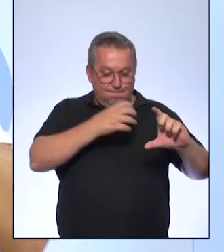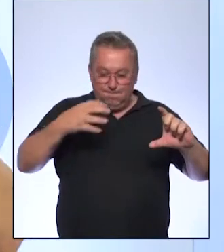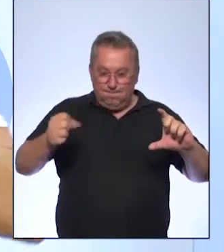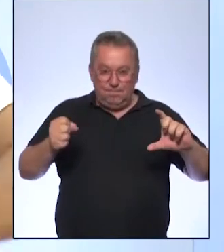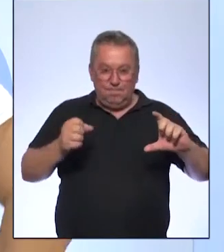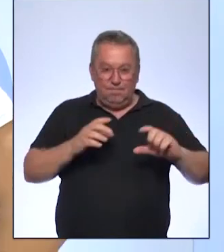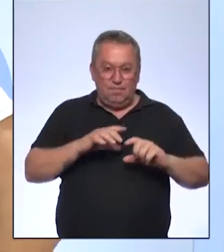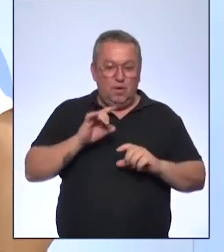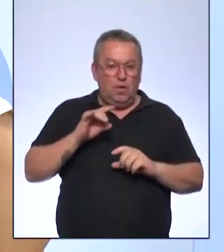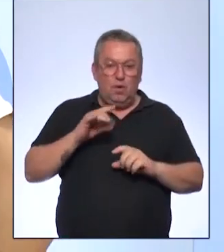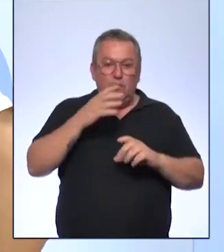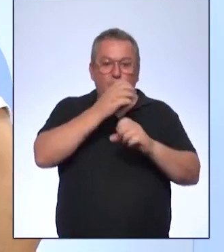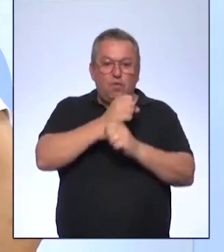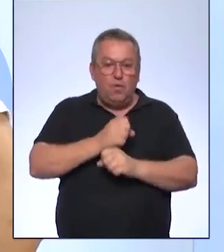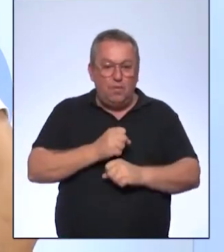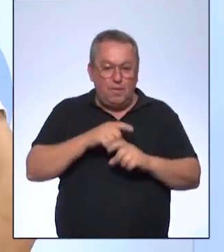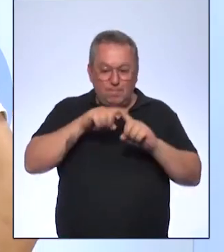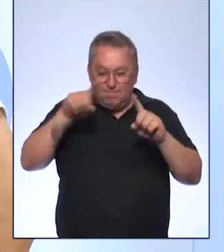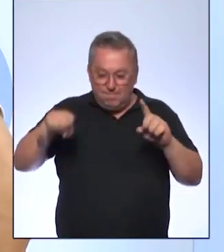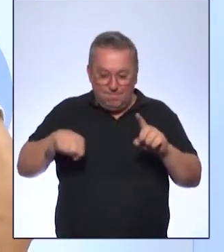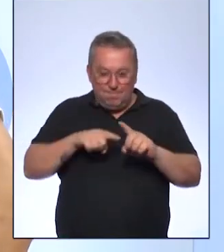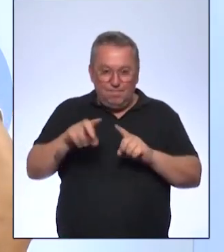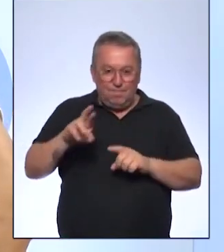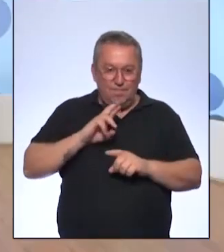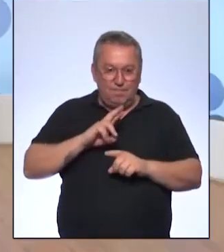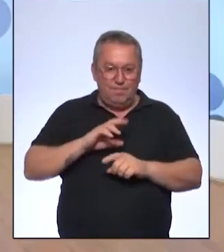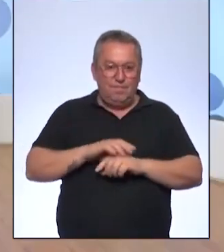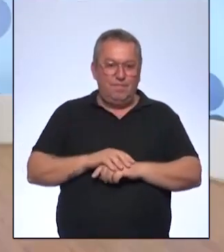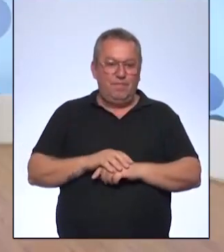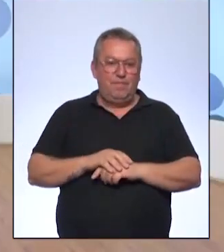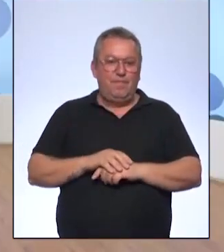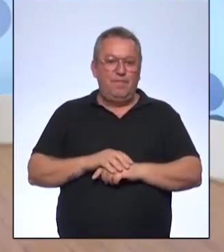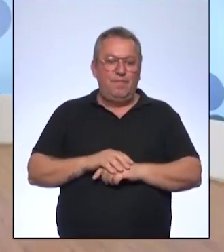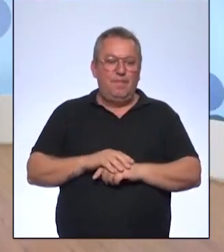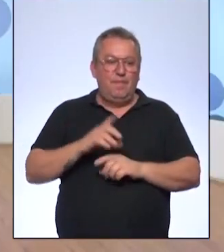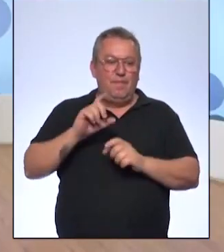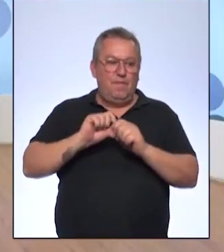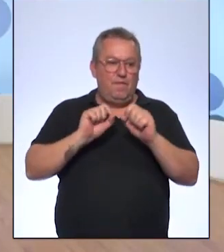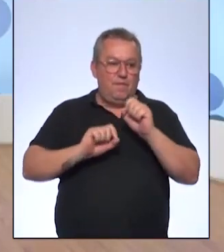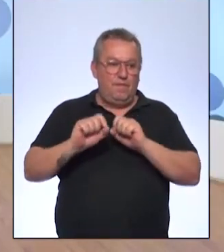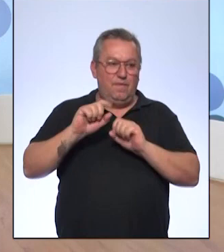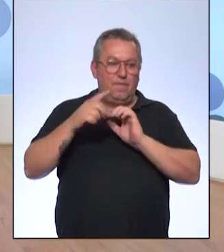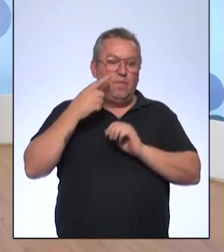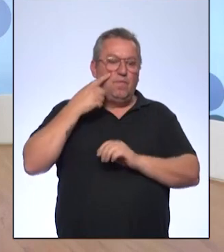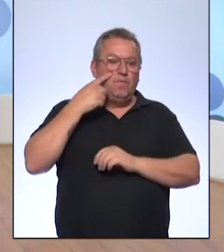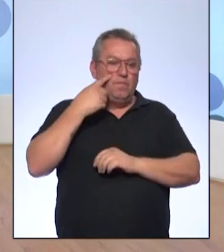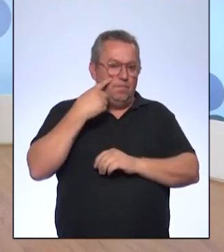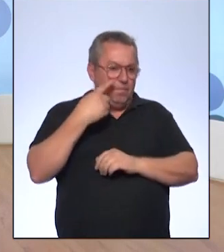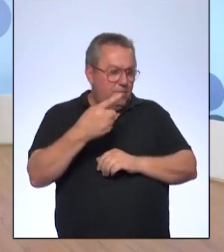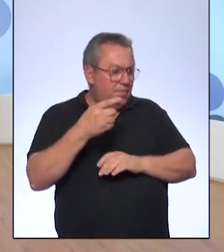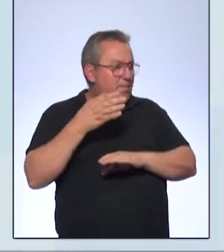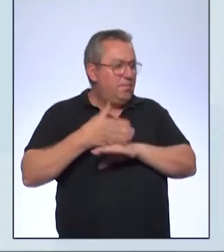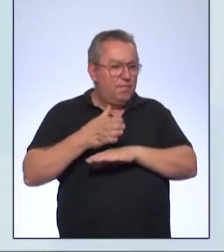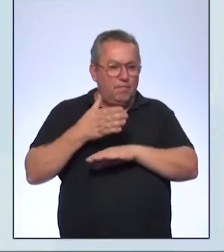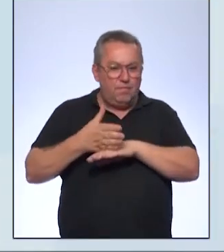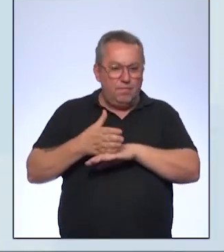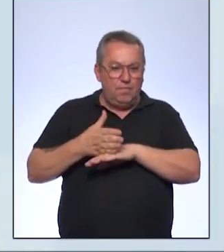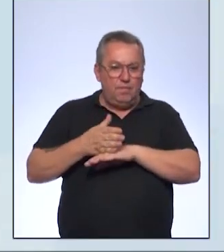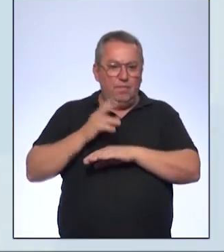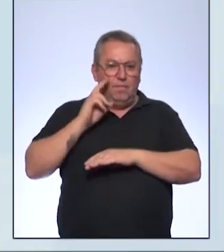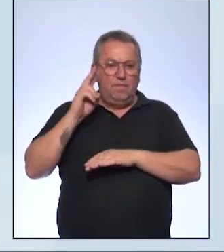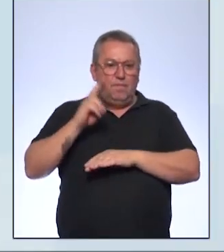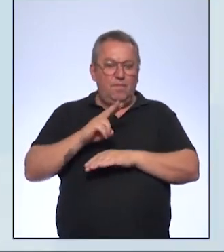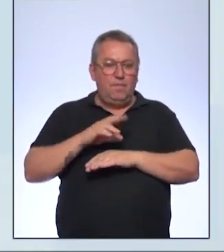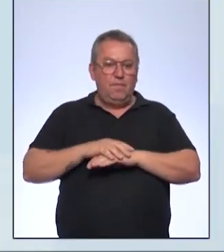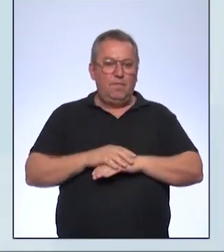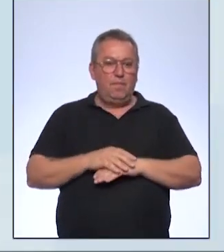Então, é só somar os lados e a gente chega na resposta. Exatamente. E aí, o que vocês vão observar lá no exercício? Vamos olhar lá,